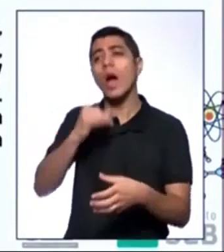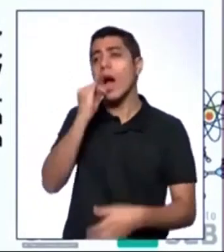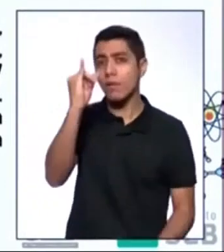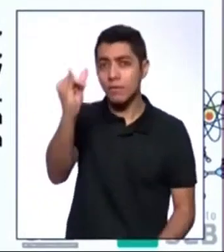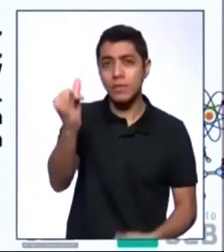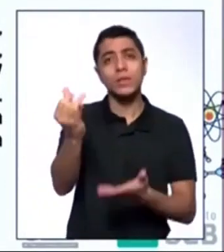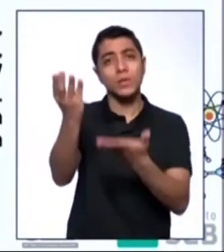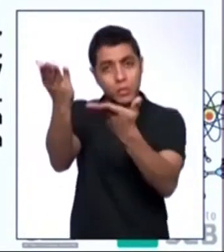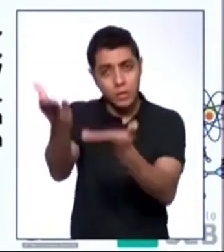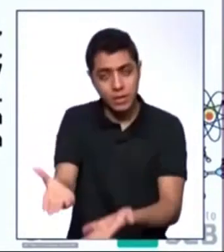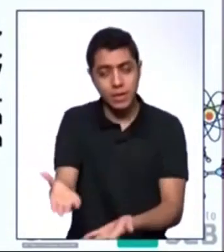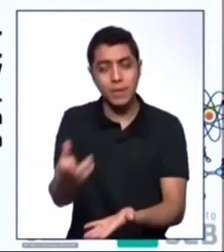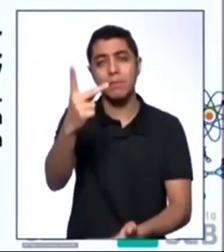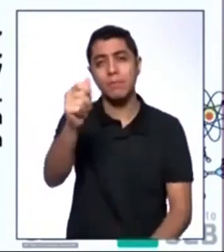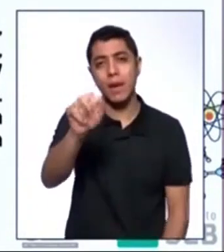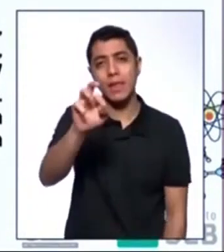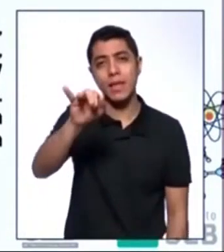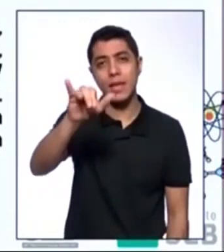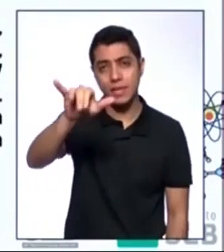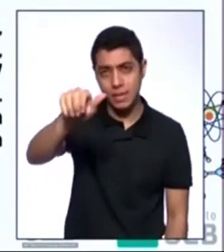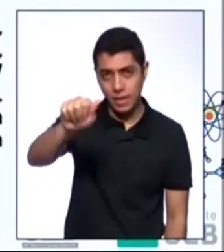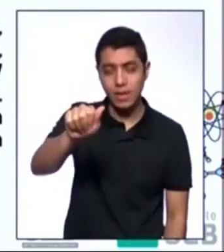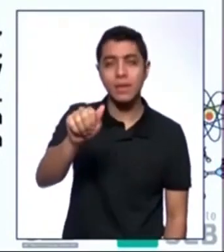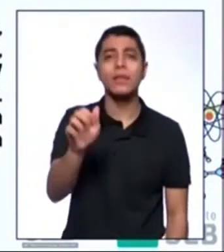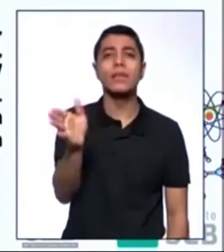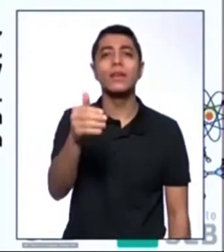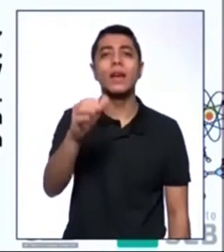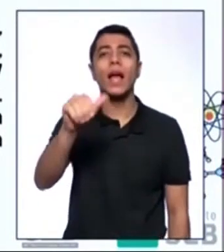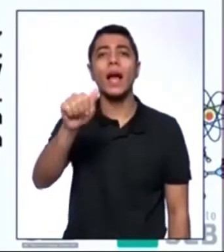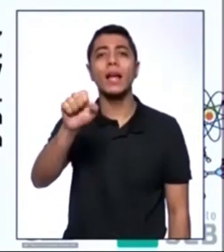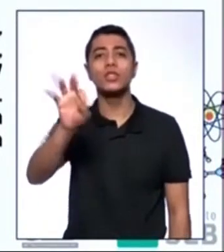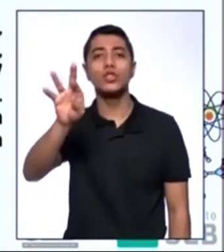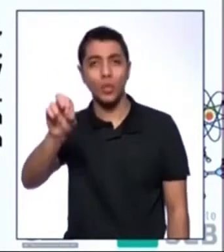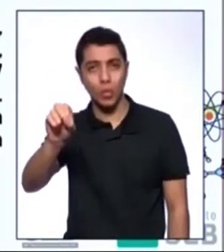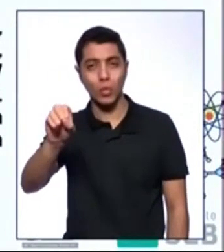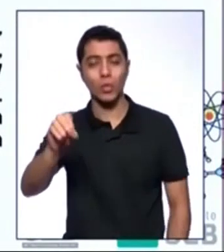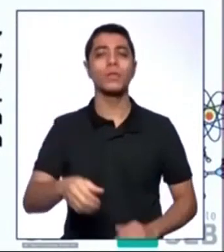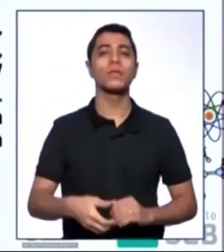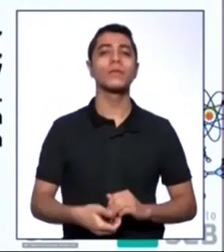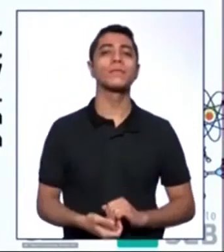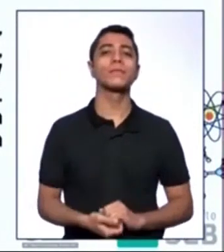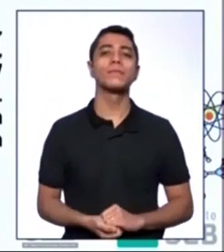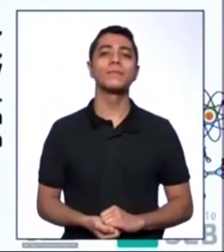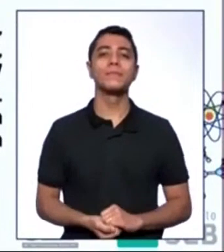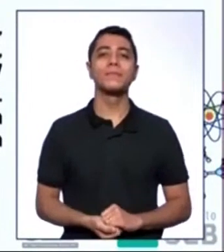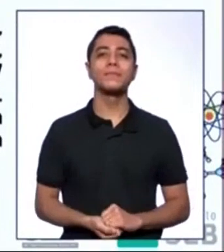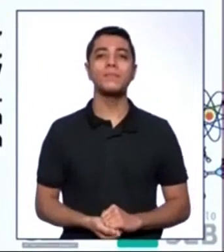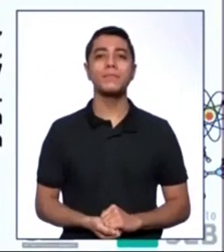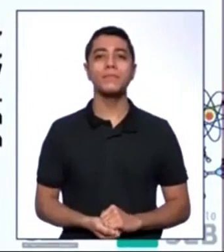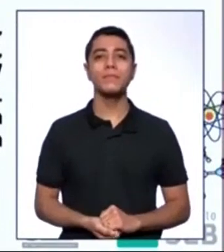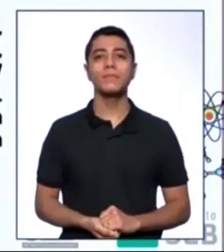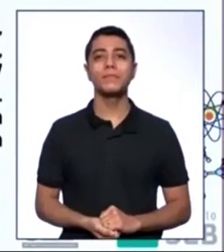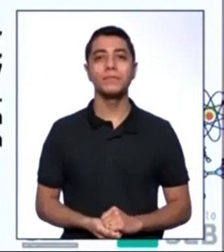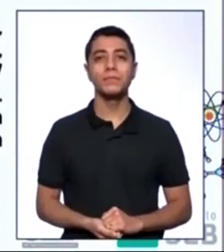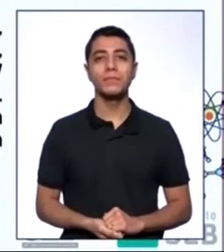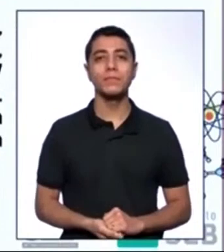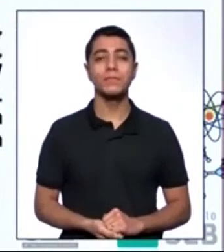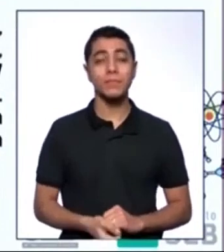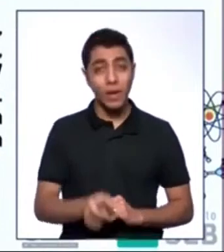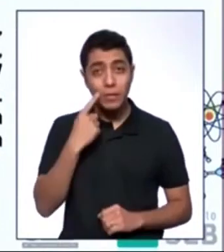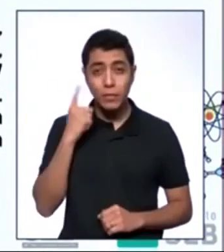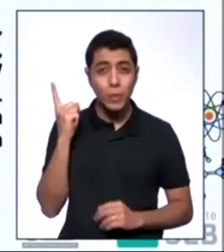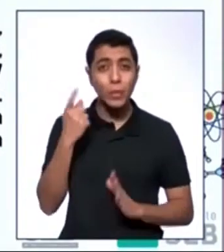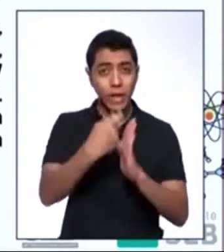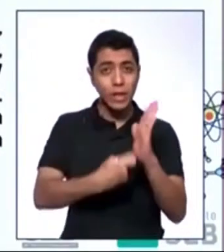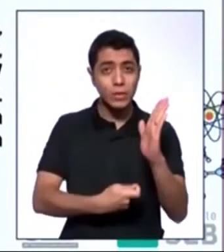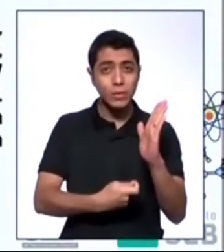Sabugosa de Castro. Tá lá o rapaz que escreveu um texto para noiva,